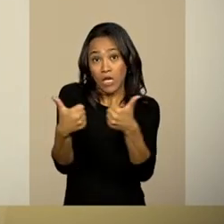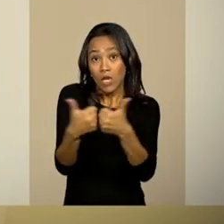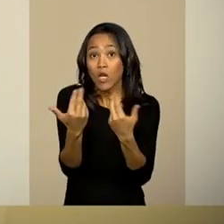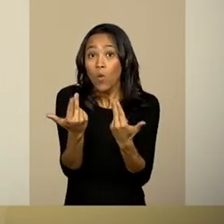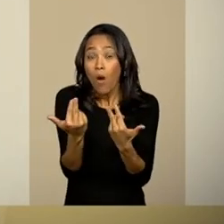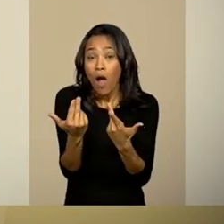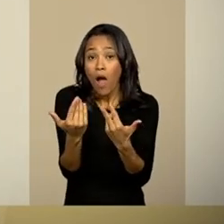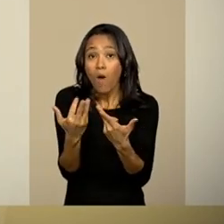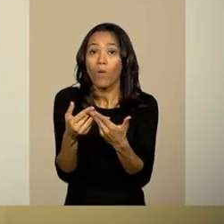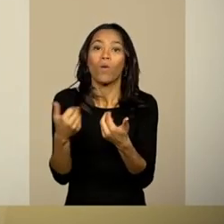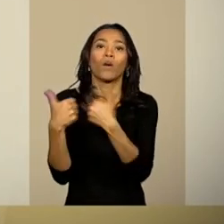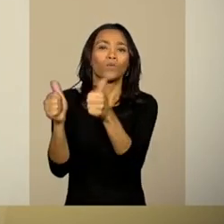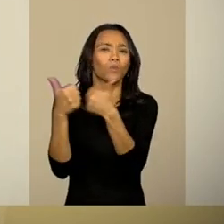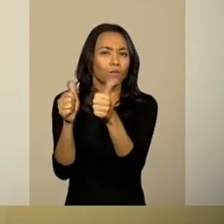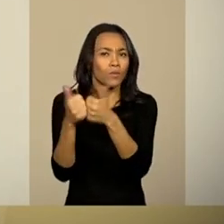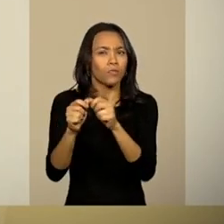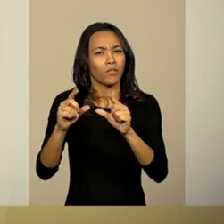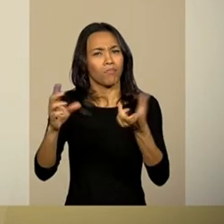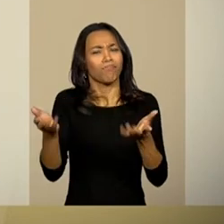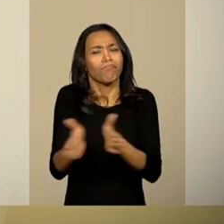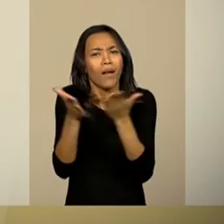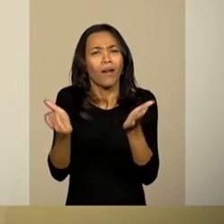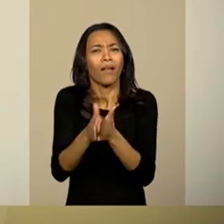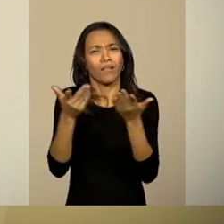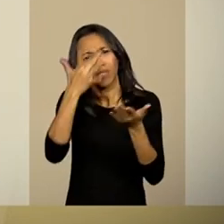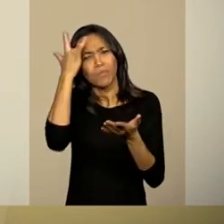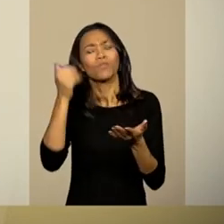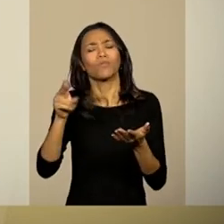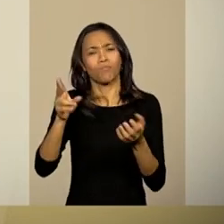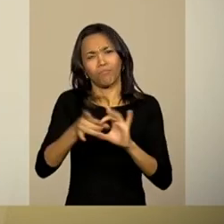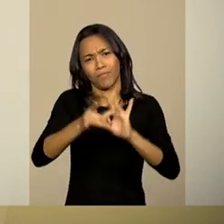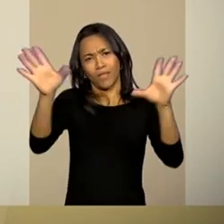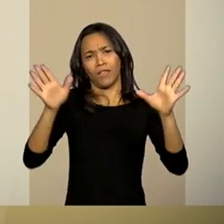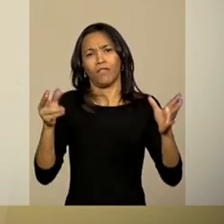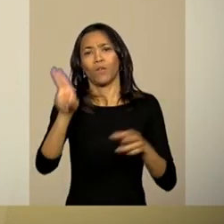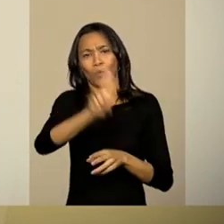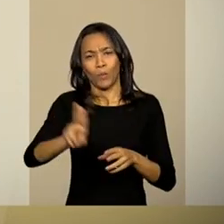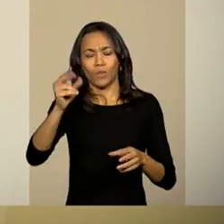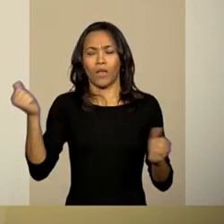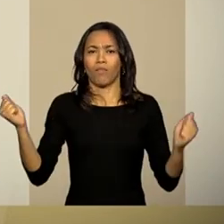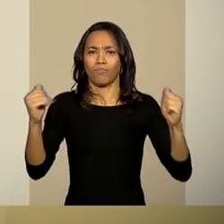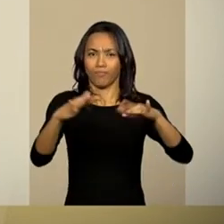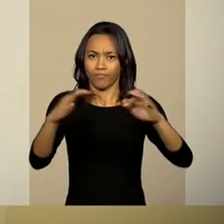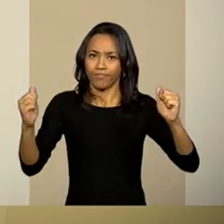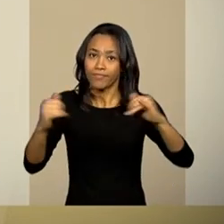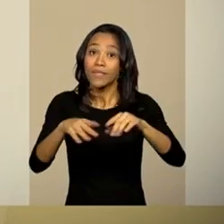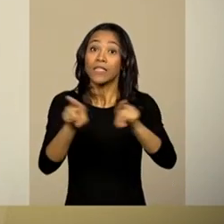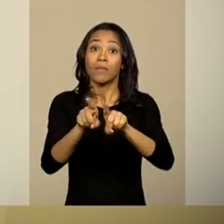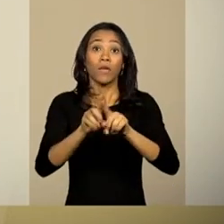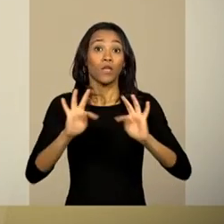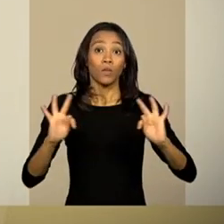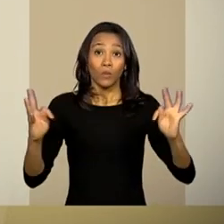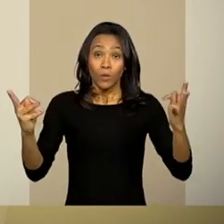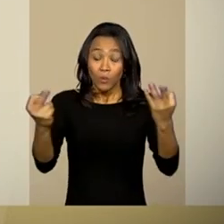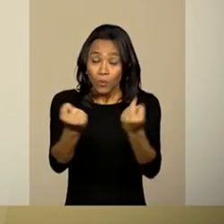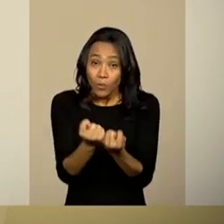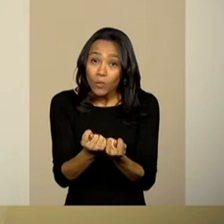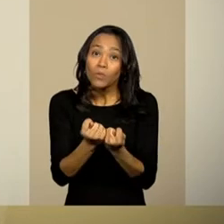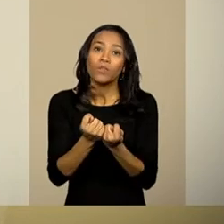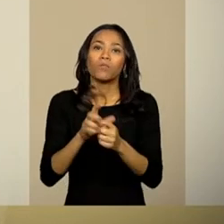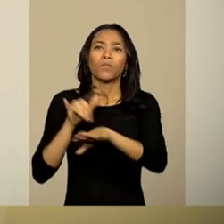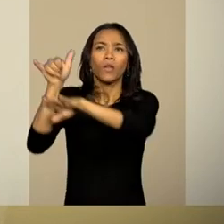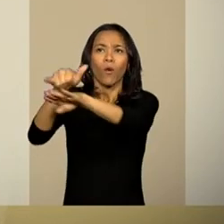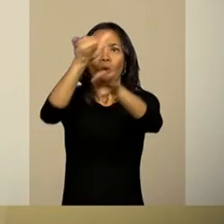e democratizar ainda mais o acesso ao transporte aéreo. Os recursos para todas essas ações nos aeroportos